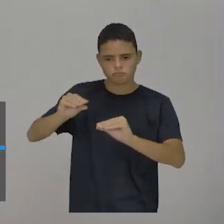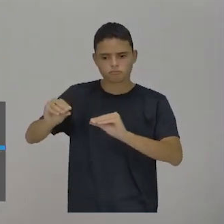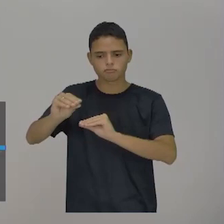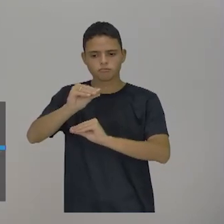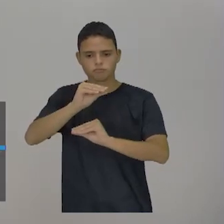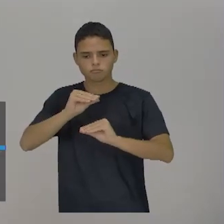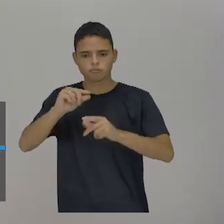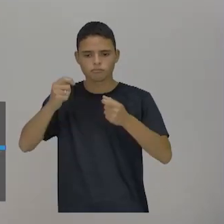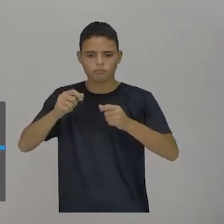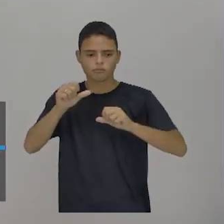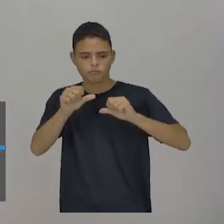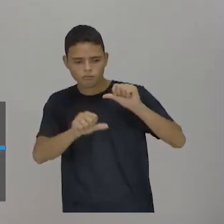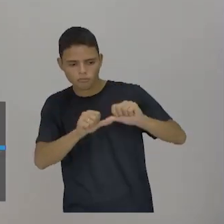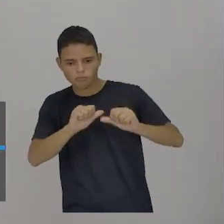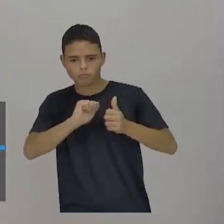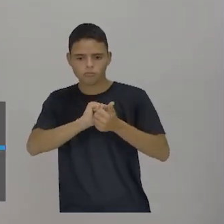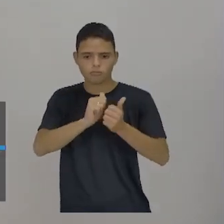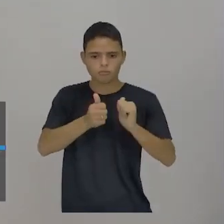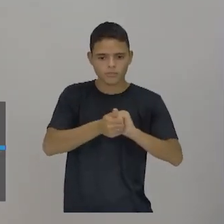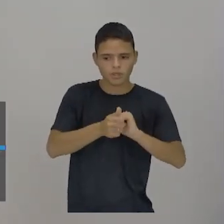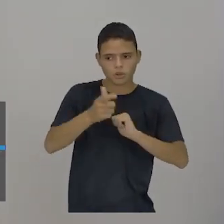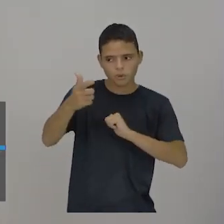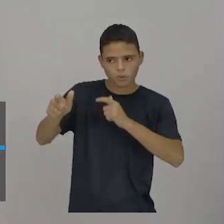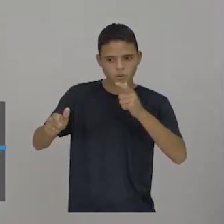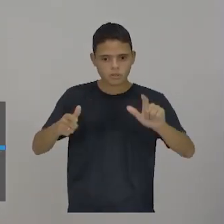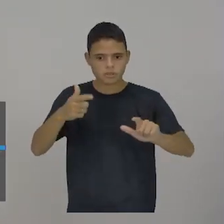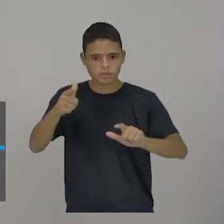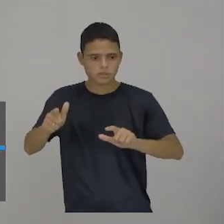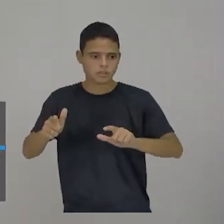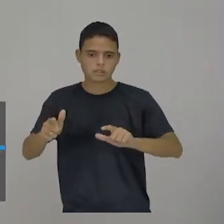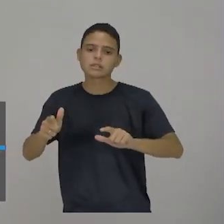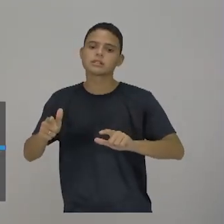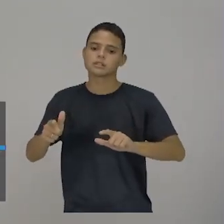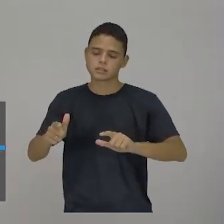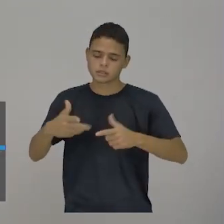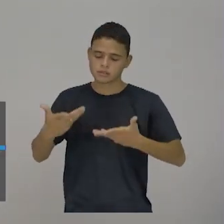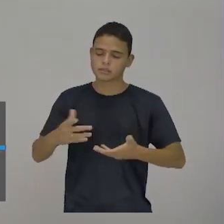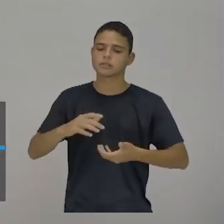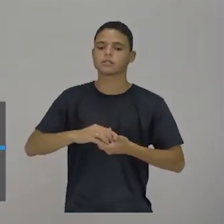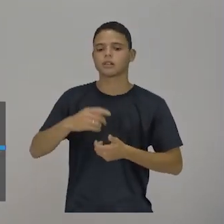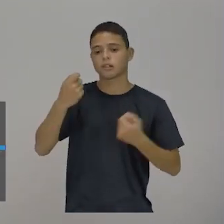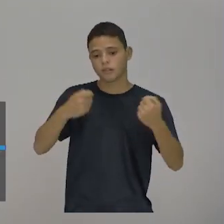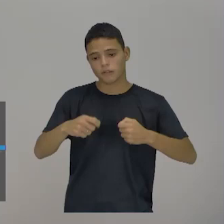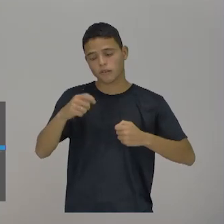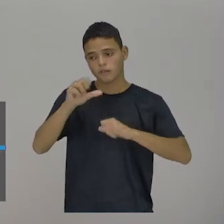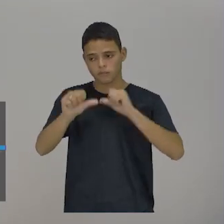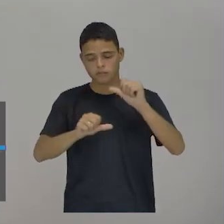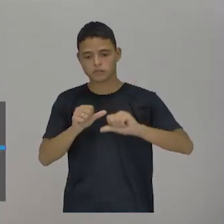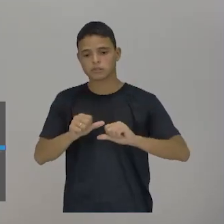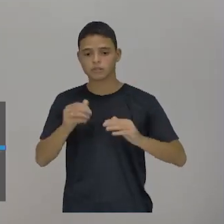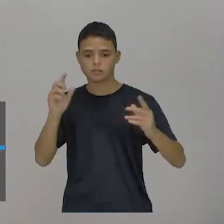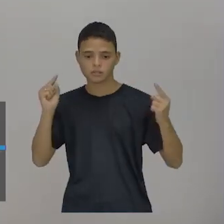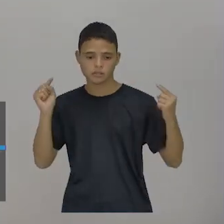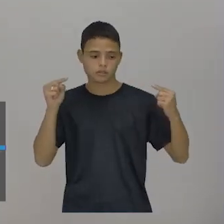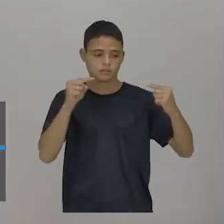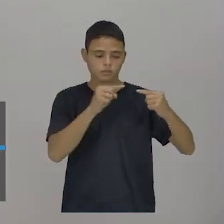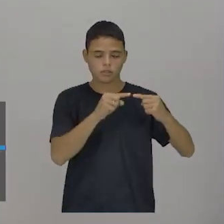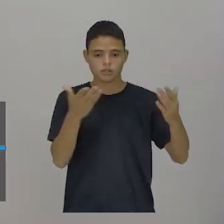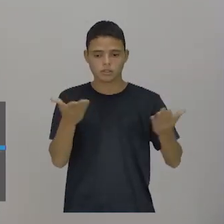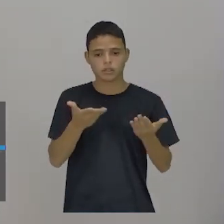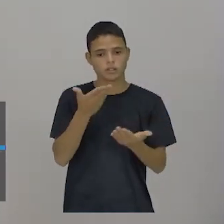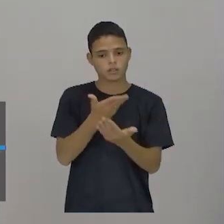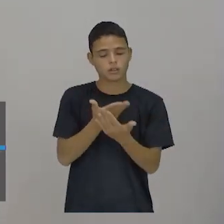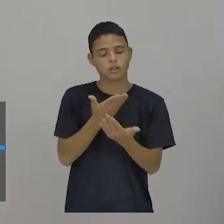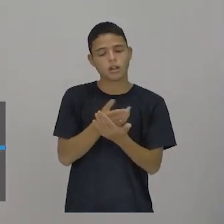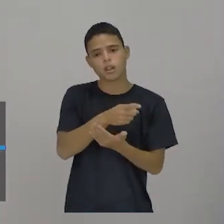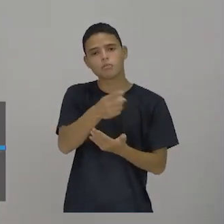que mudar. Mas, assim, o outro estava, assim, assustador. Eu fiquei com medo. Gente, então, assim, o objetivo dessa aula era que vocês pensassem que dá